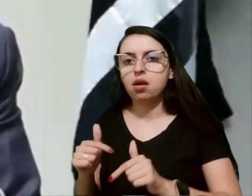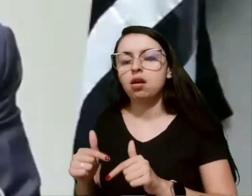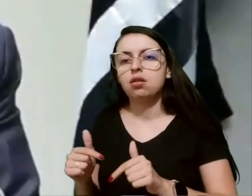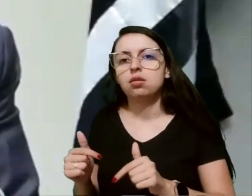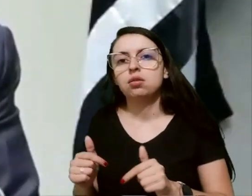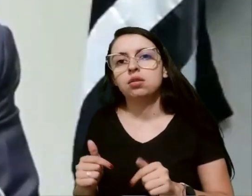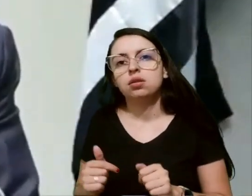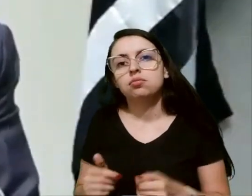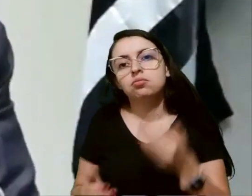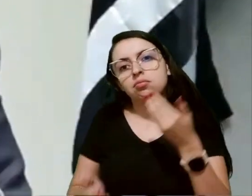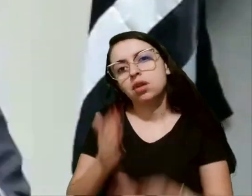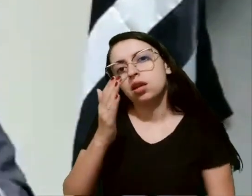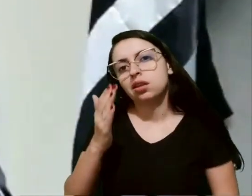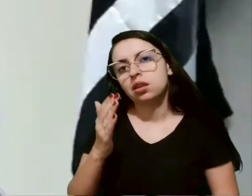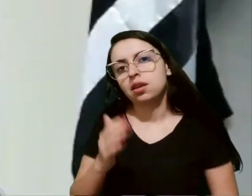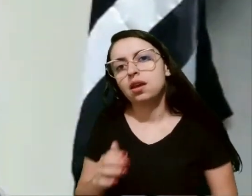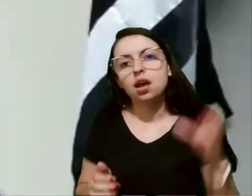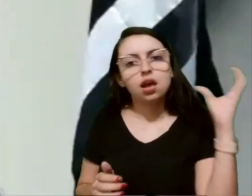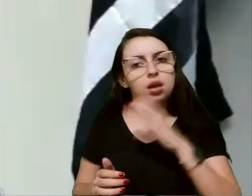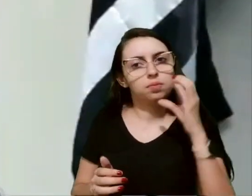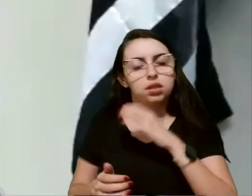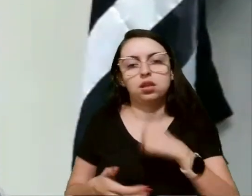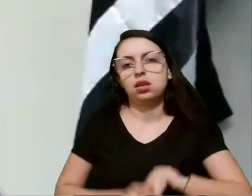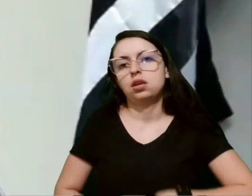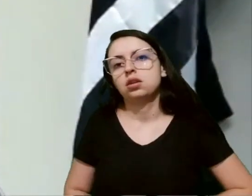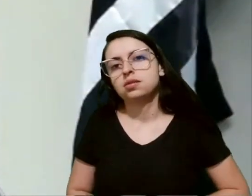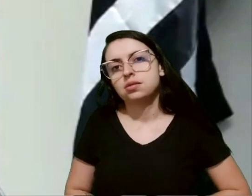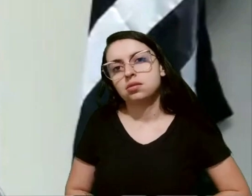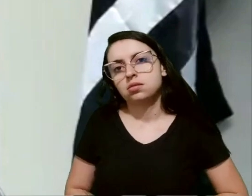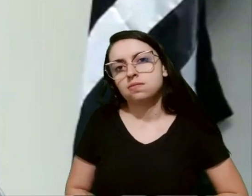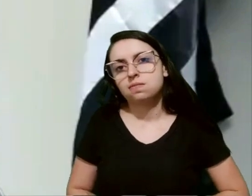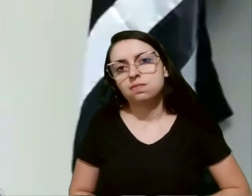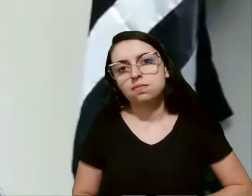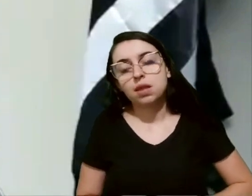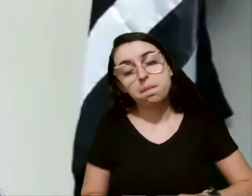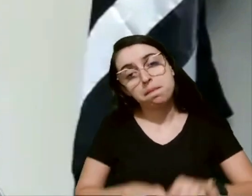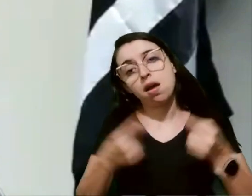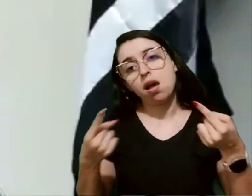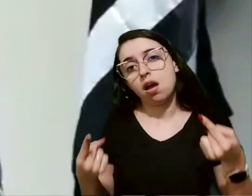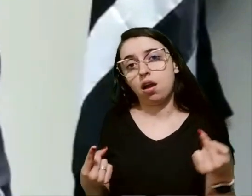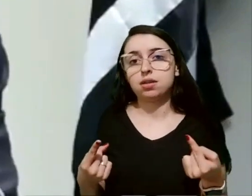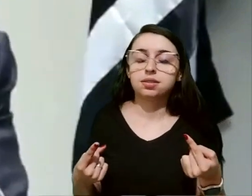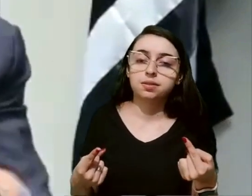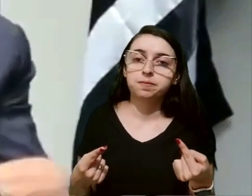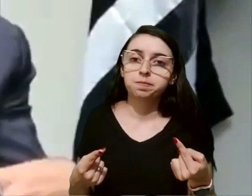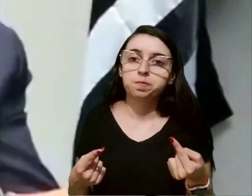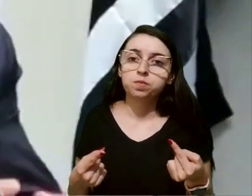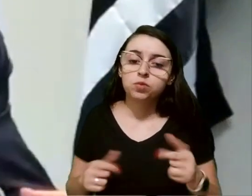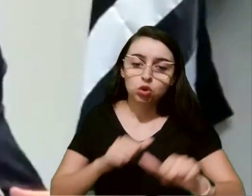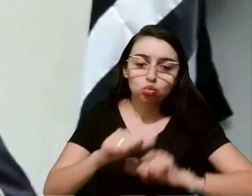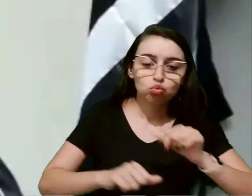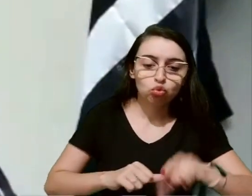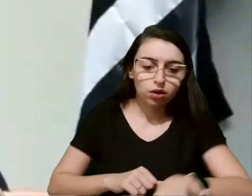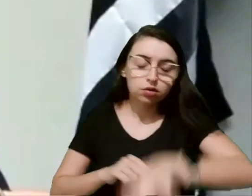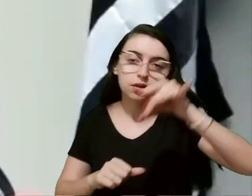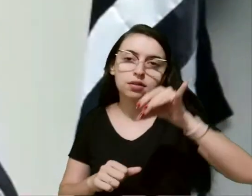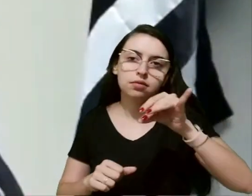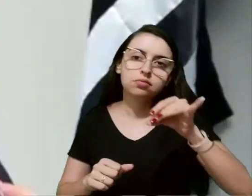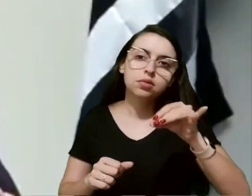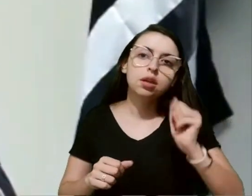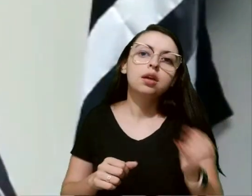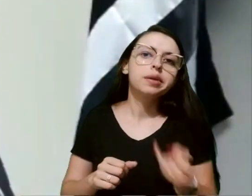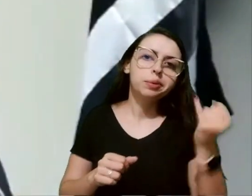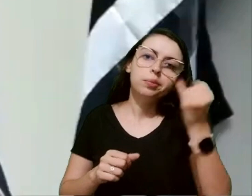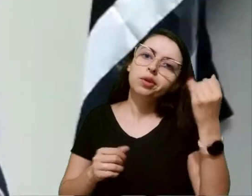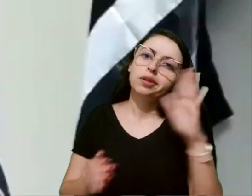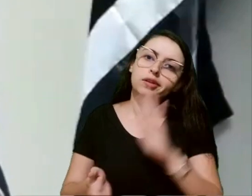ele vai perder em eficiência, né, mas o sorteio vai deixar de ser